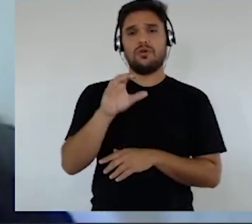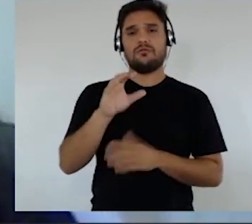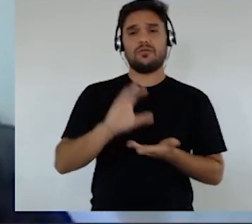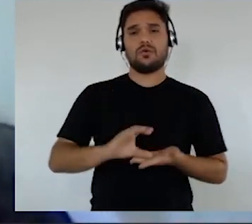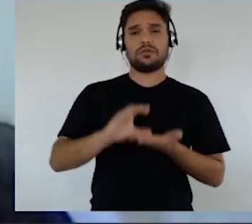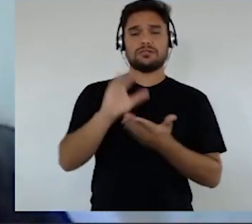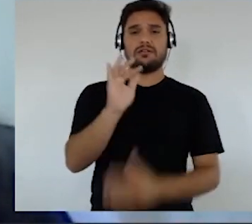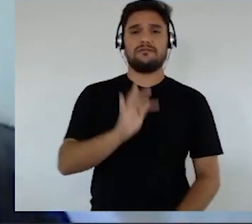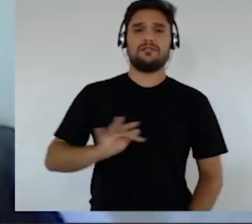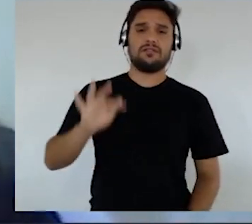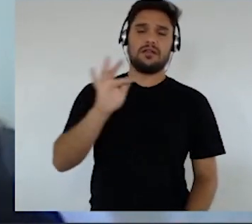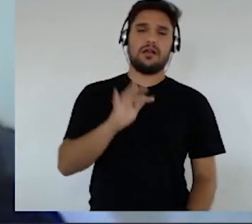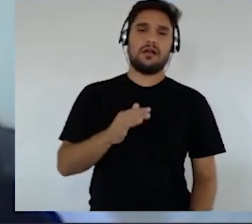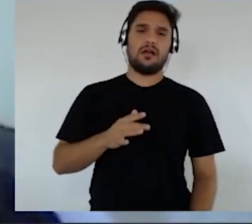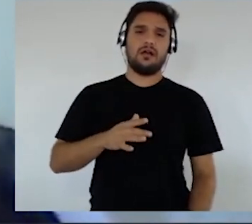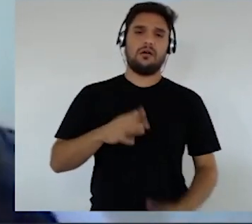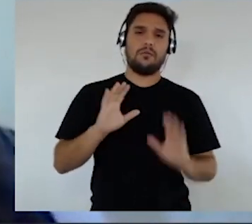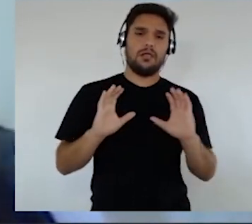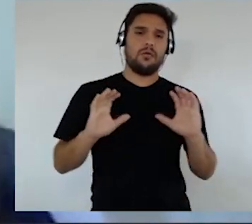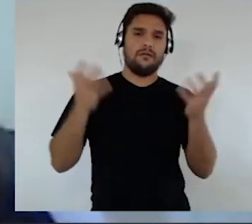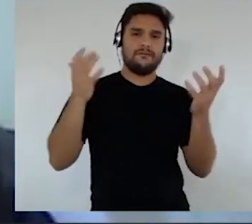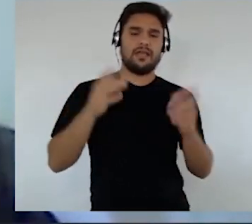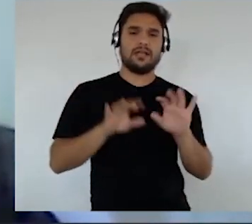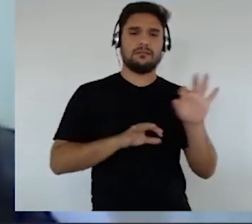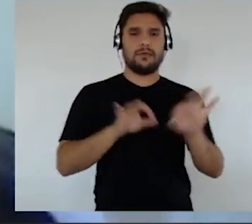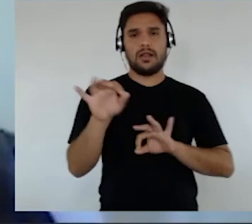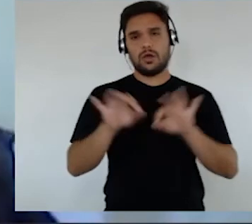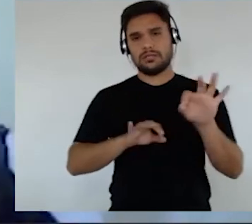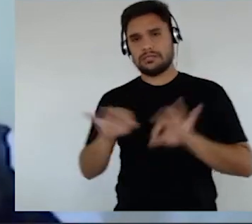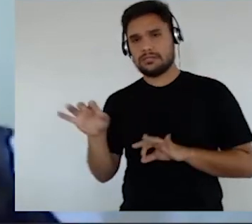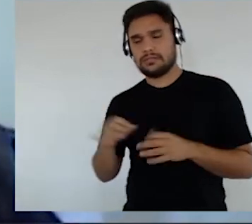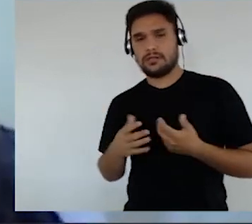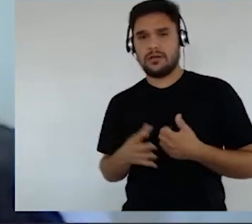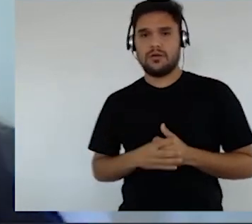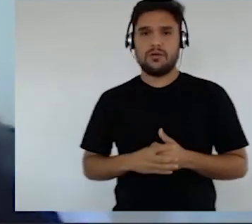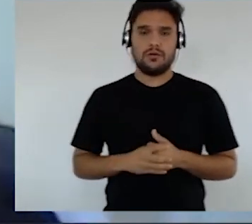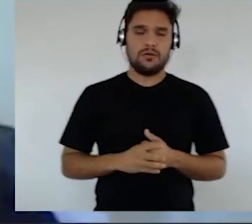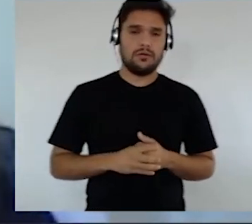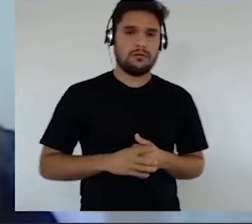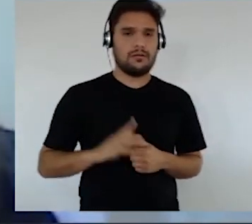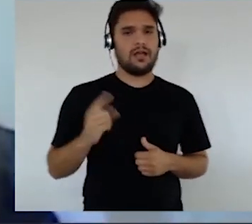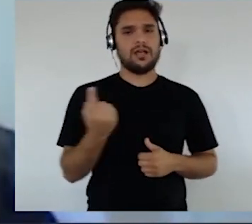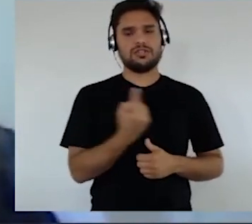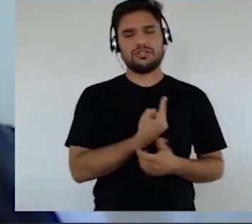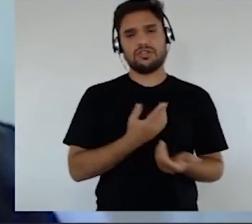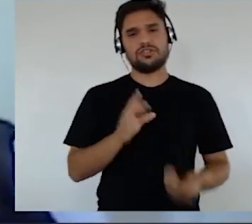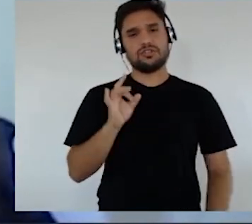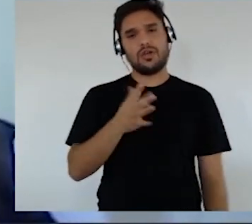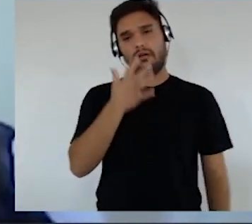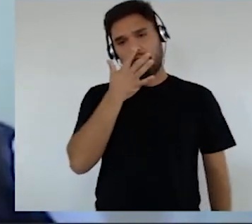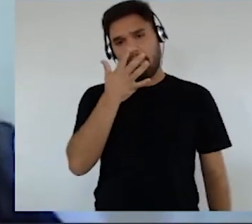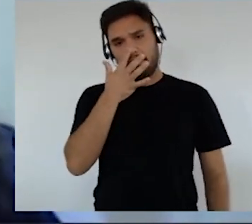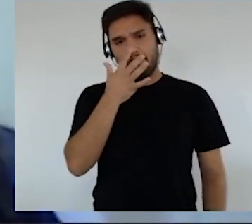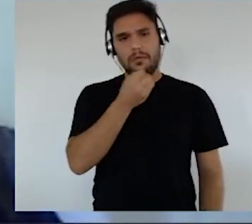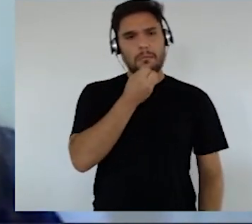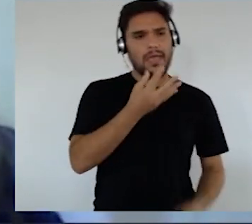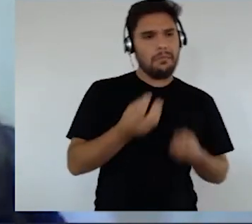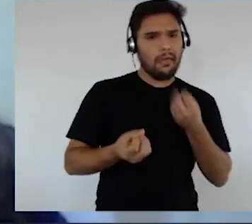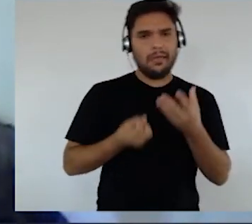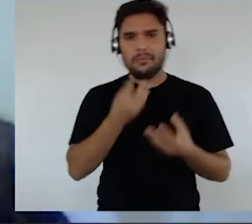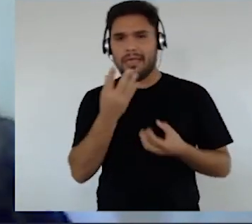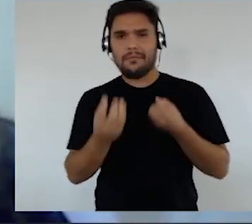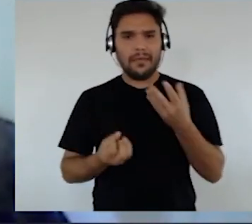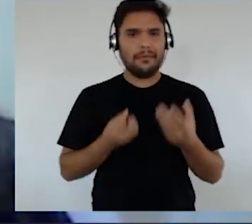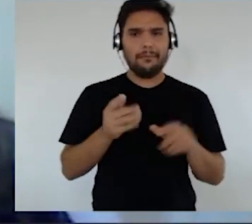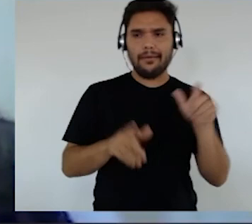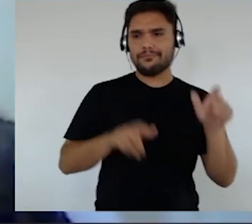Federal pelo evento, pela organização, né? A gente só vê elogios, não só